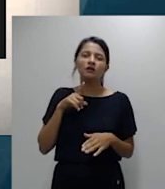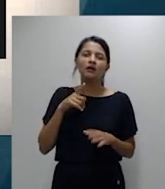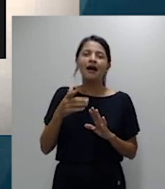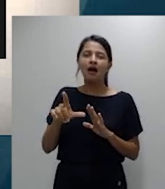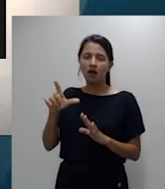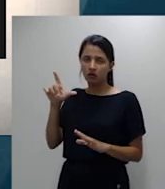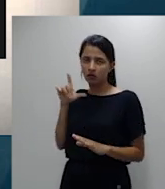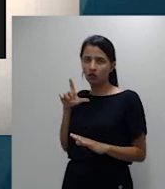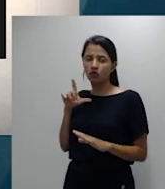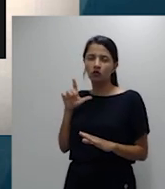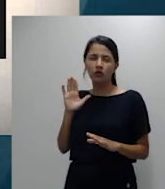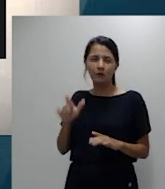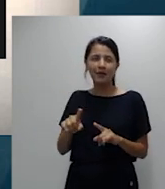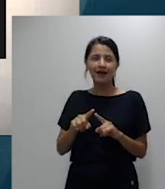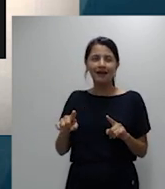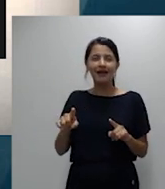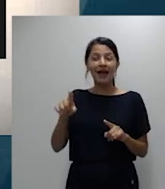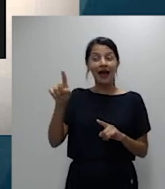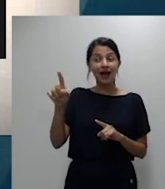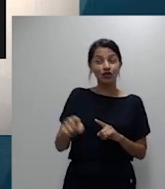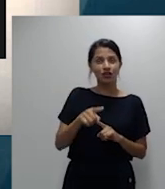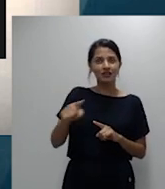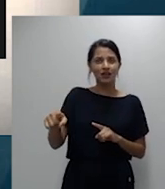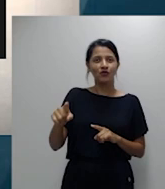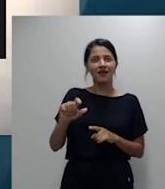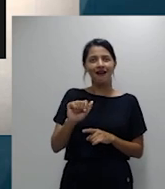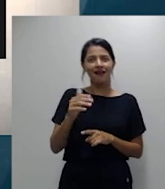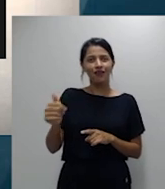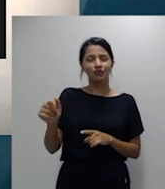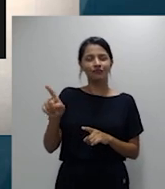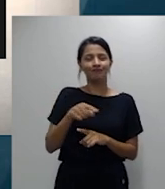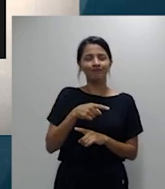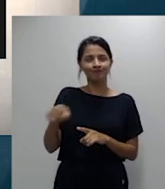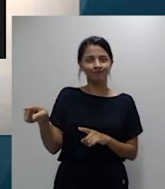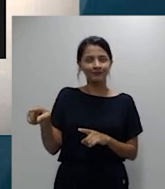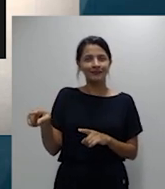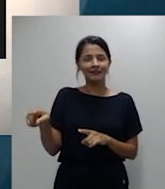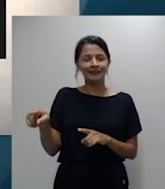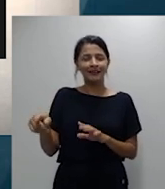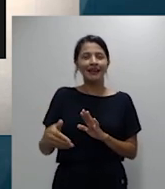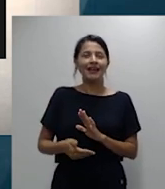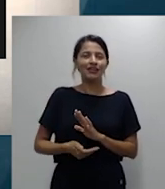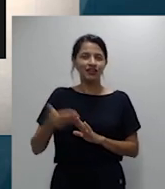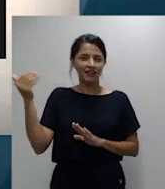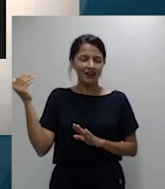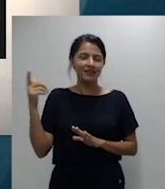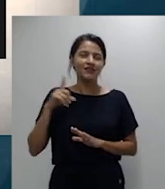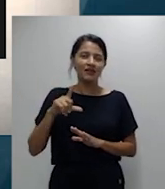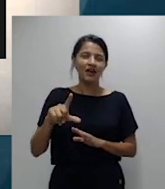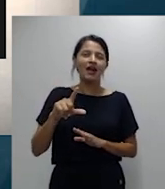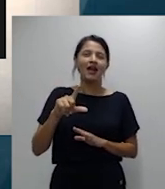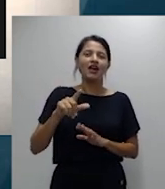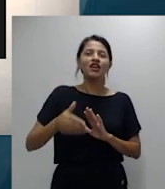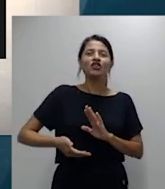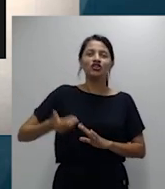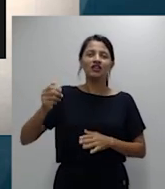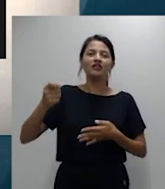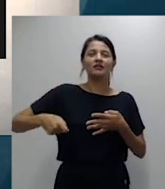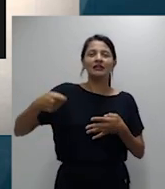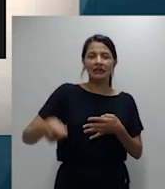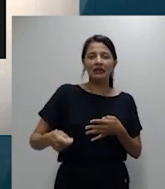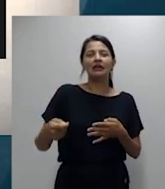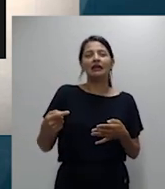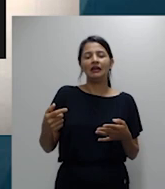anterior mas existe uns são viciados comissão concreto é que distingue os prudência que trata dessa prestação